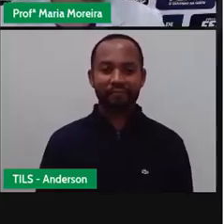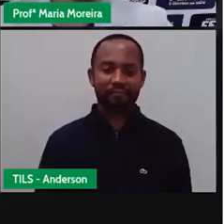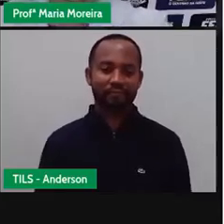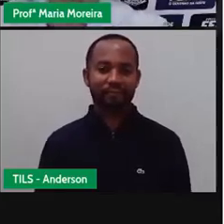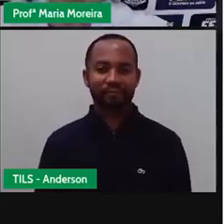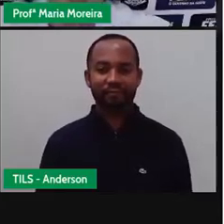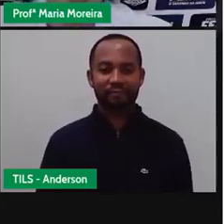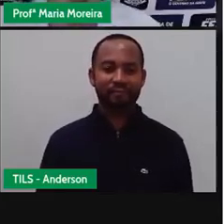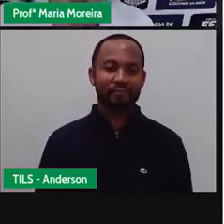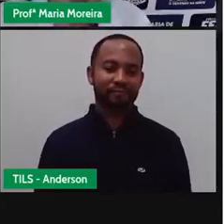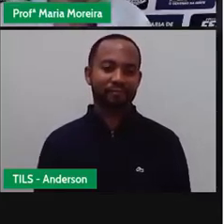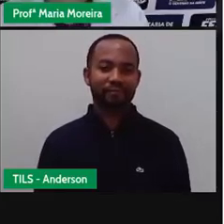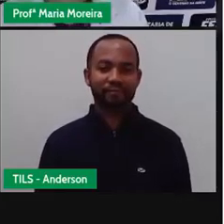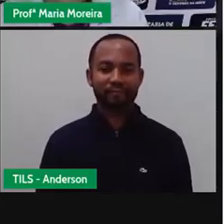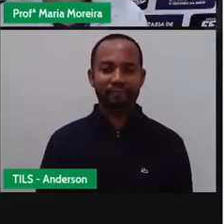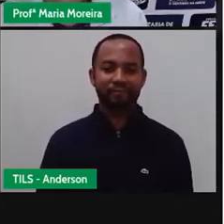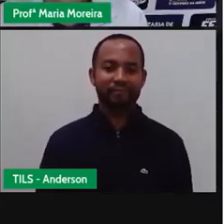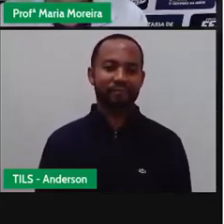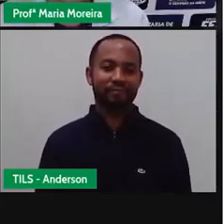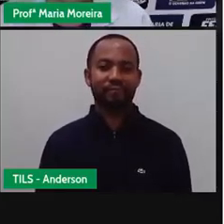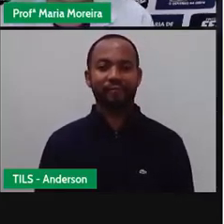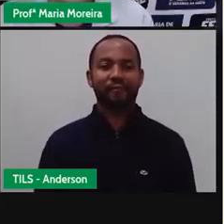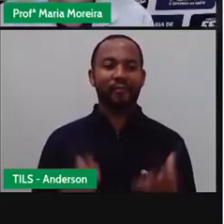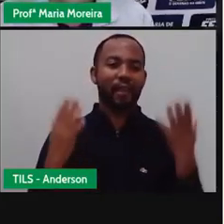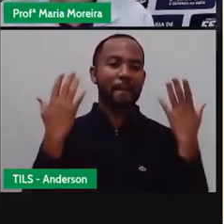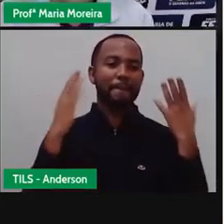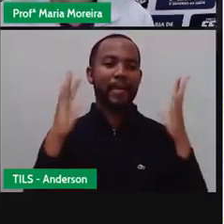Enquanto isso, eu vou acendendo o bolo.